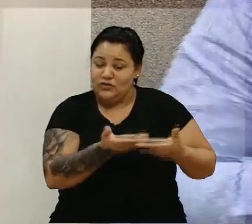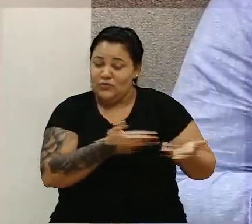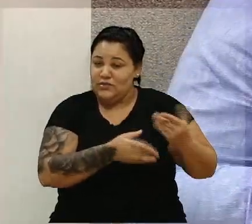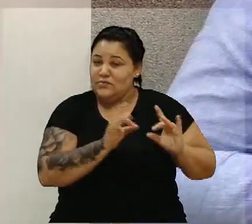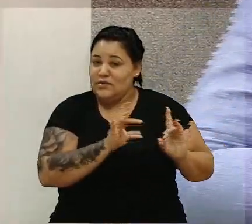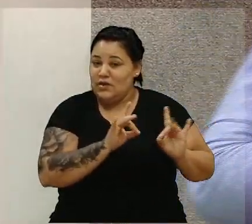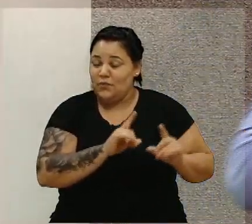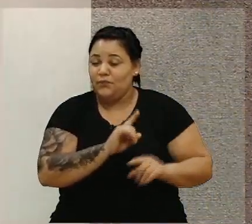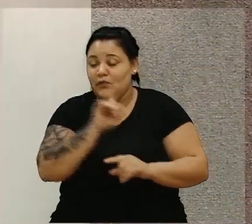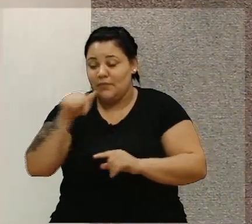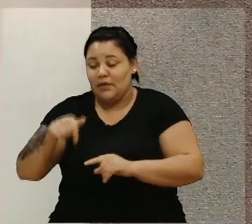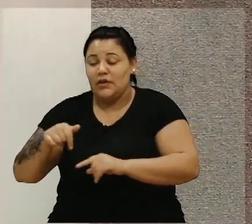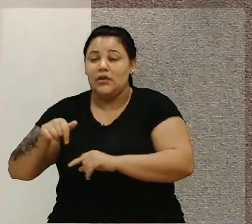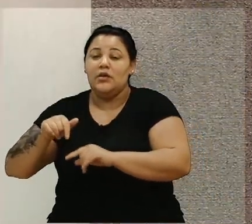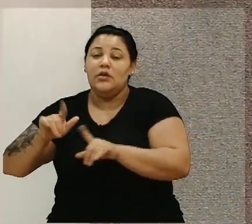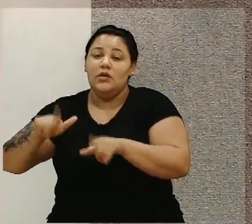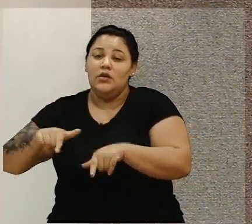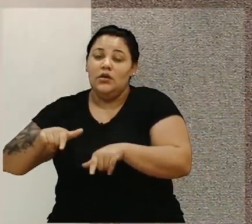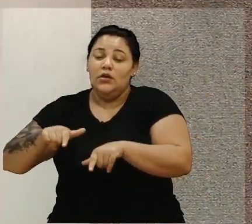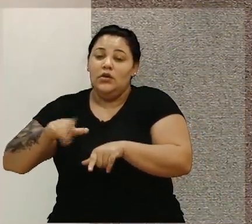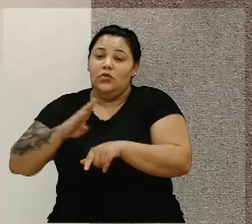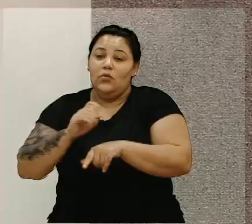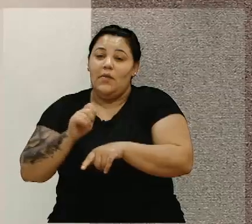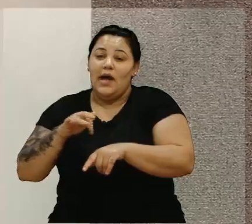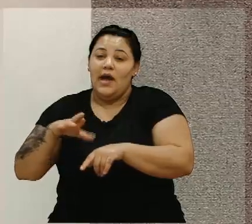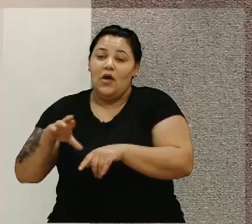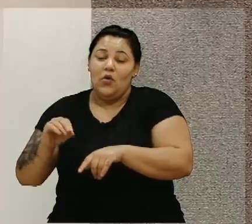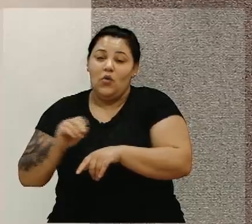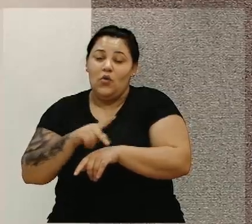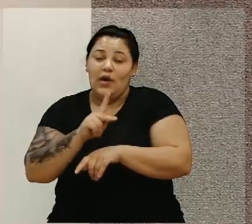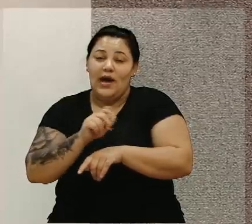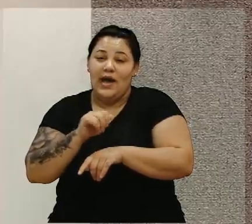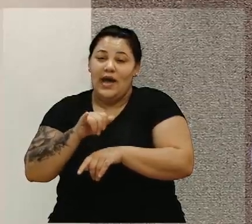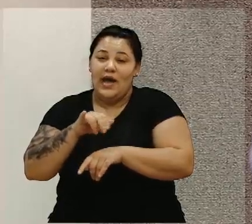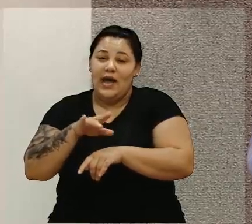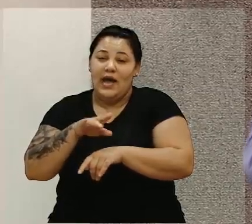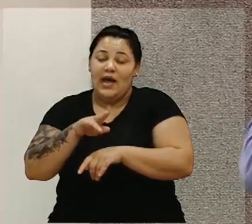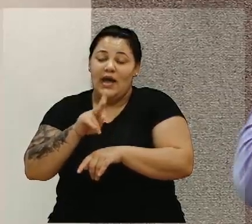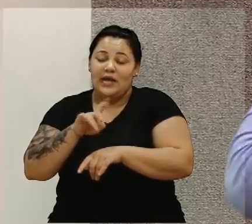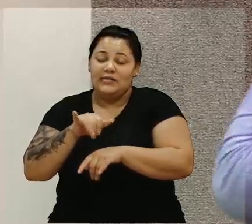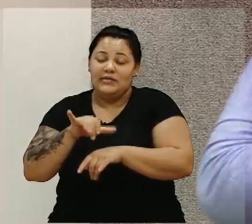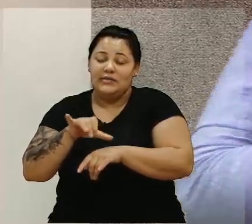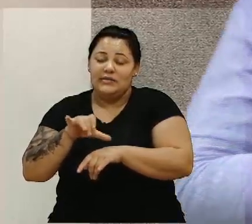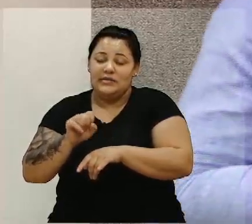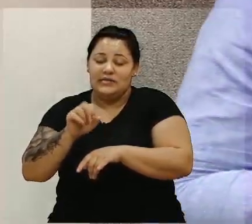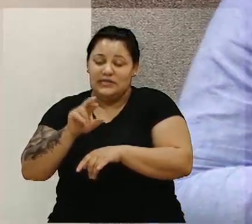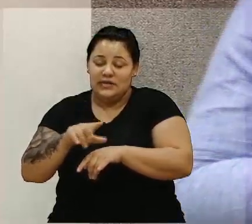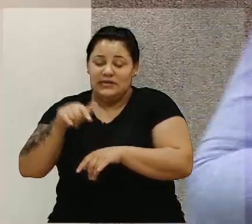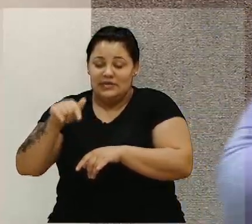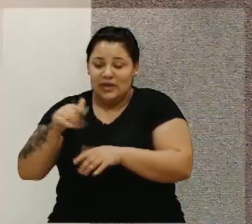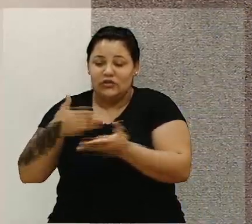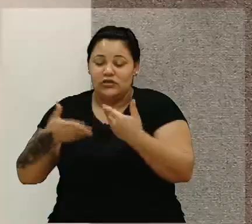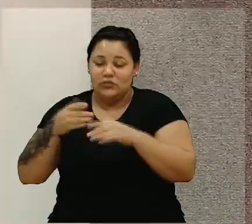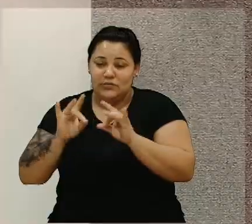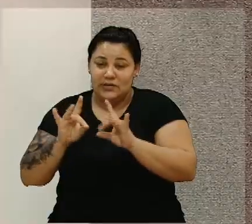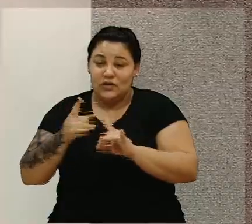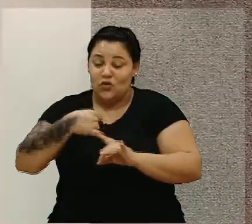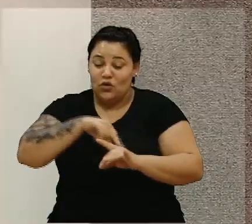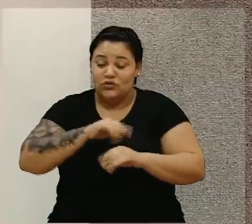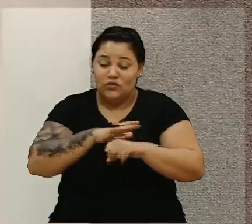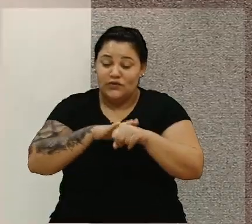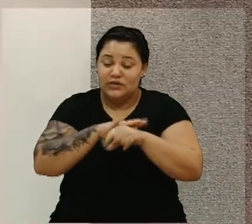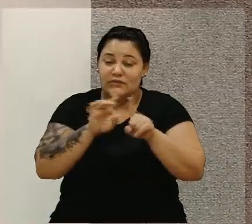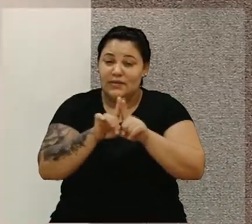bairro Kaiser, aproximadamente 100 alunos que demandam 7 atendimentos especializados. Também conversamos sobre a necessidade, e